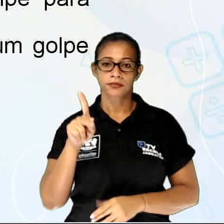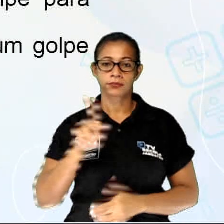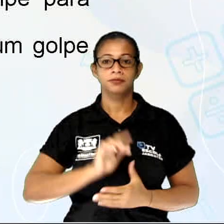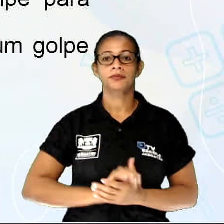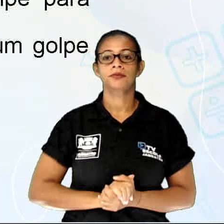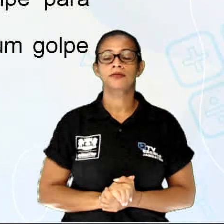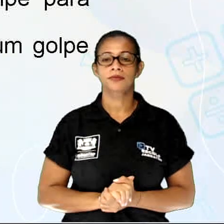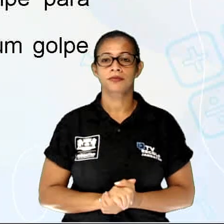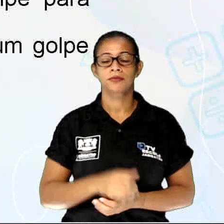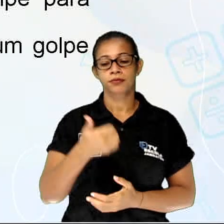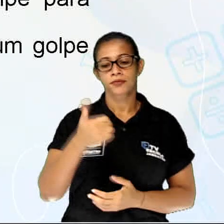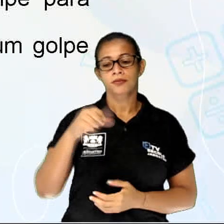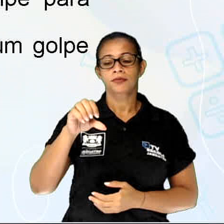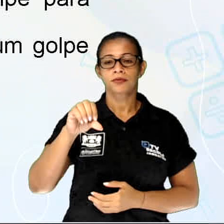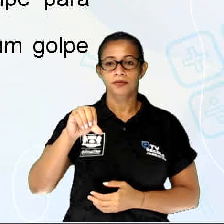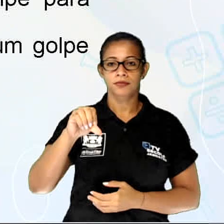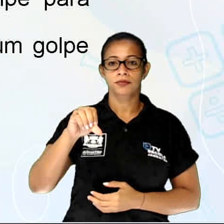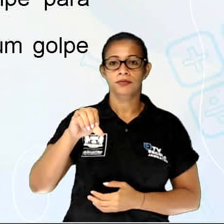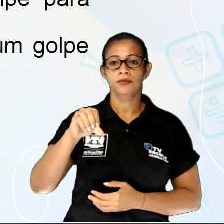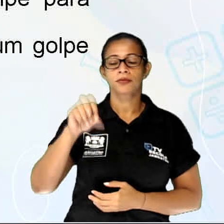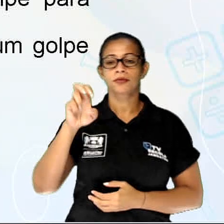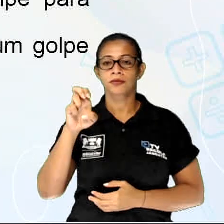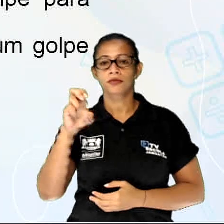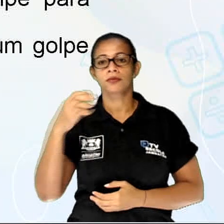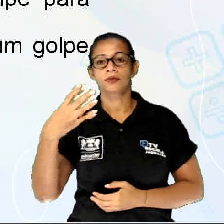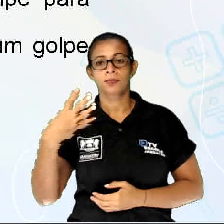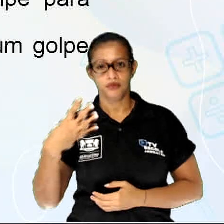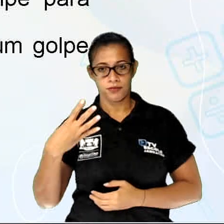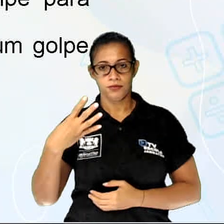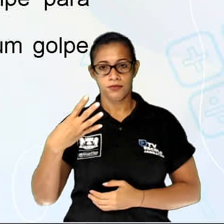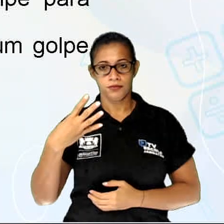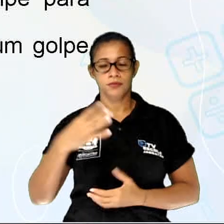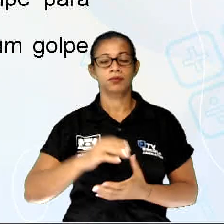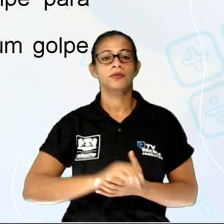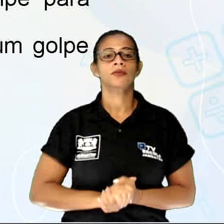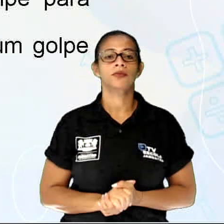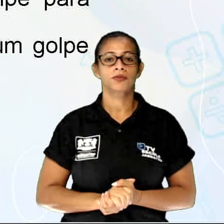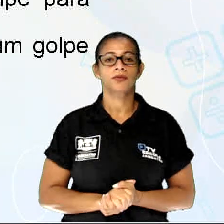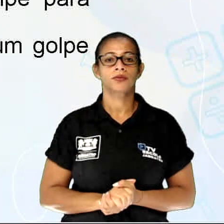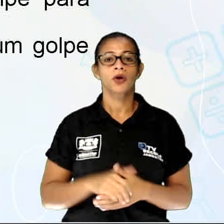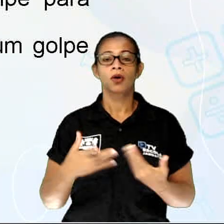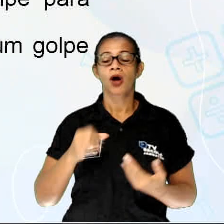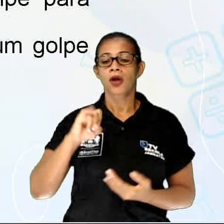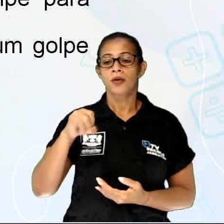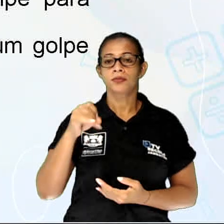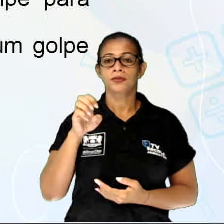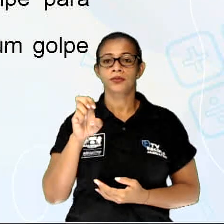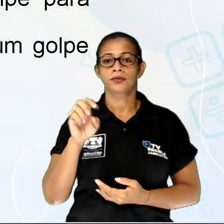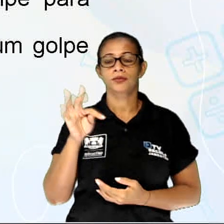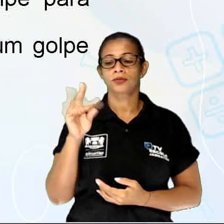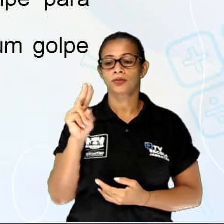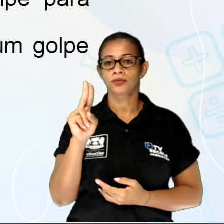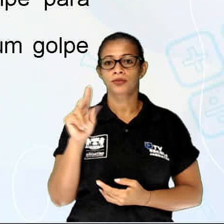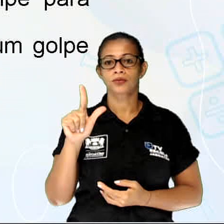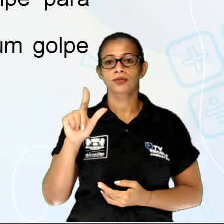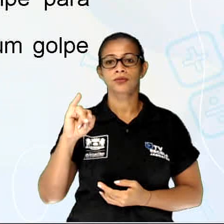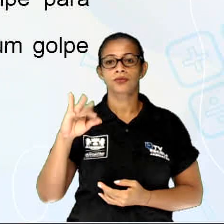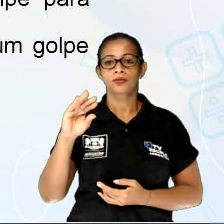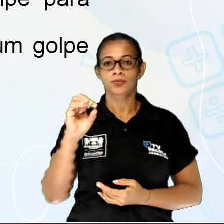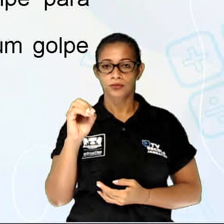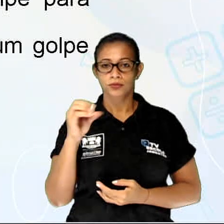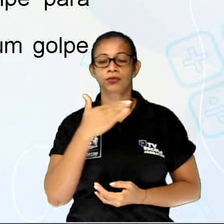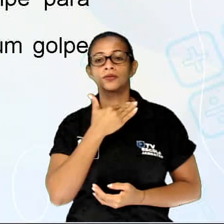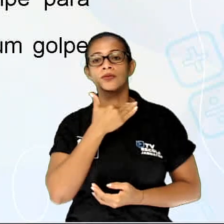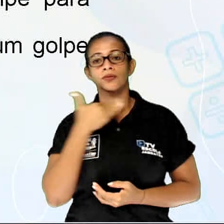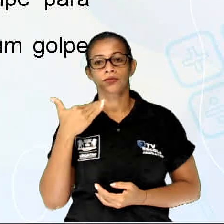em 1954, quando Getúlio Vargas morre, quem assume a presidência da República é o vice, Café Filho,